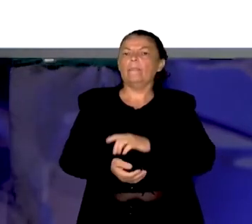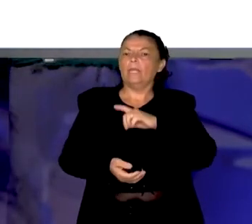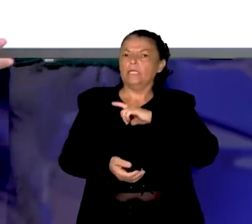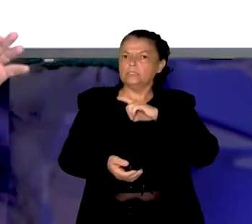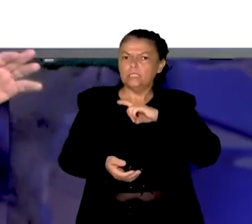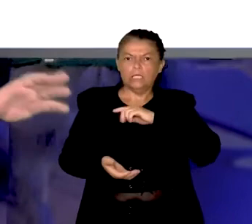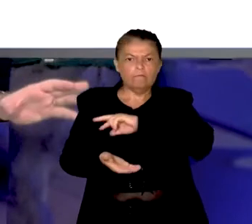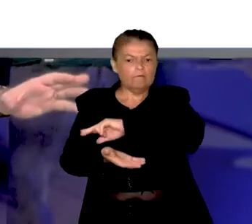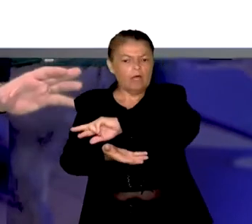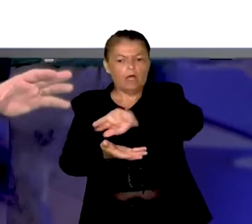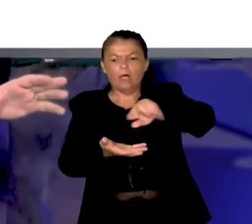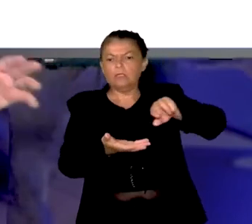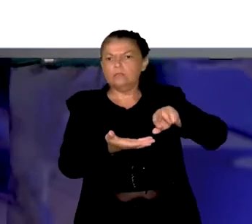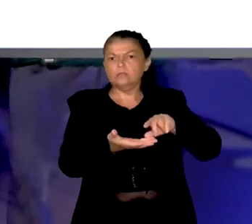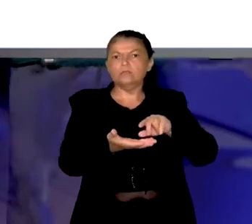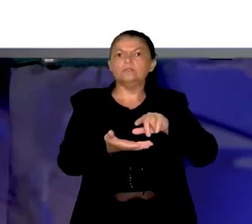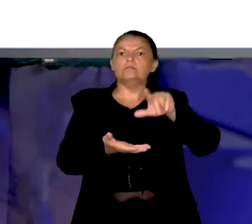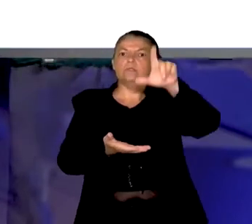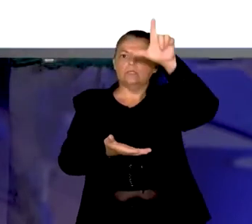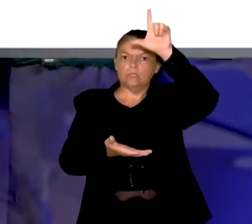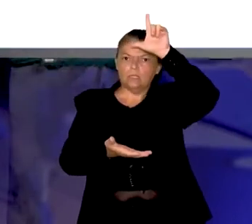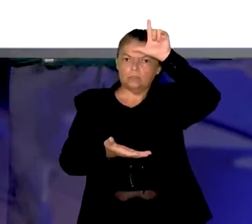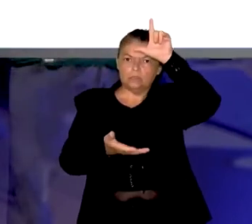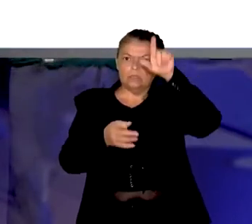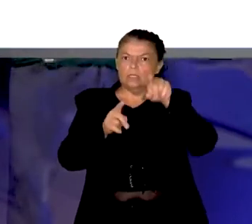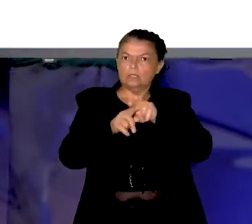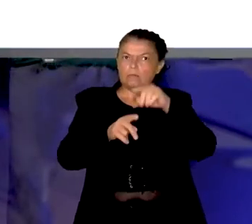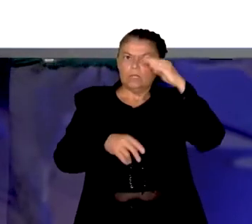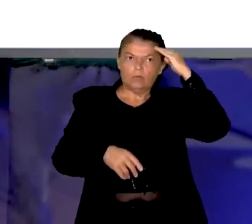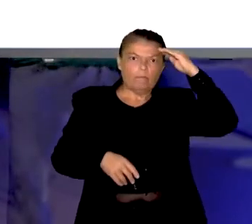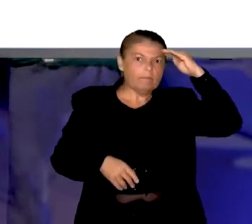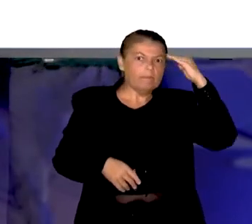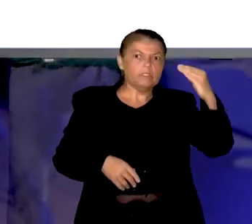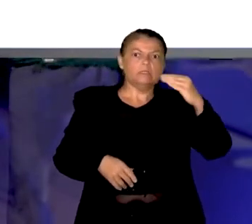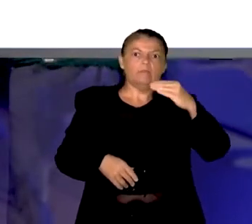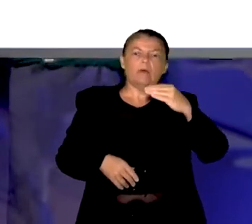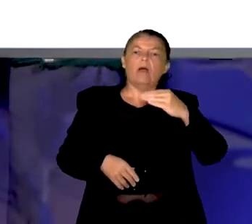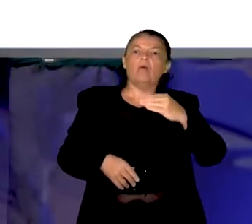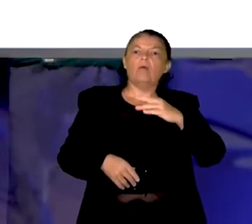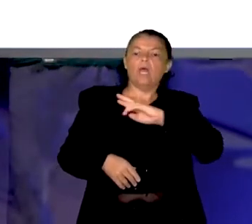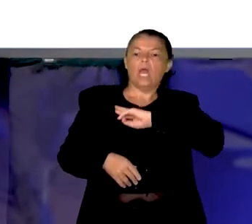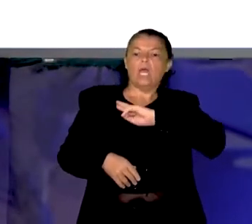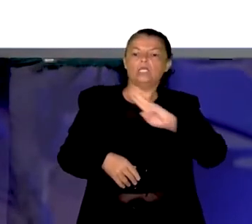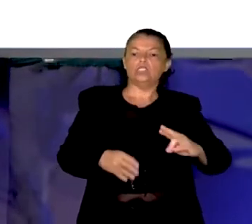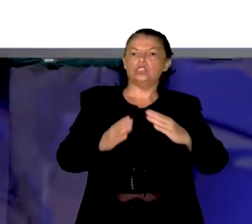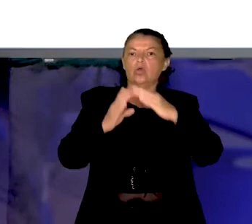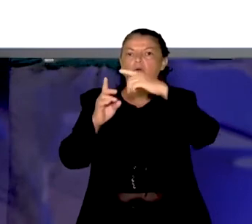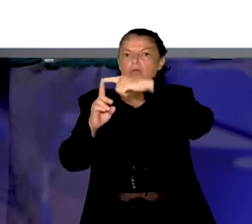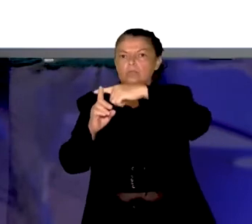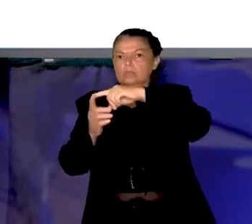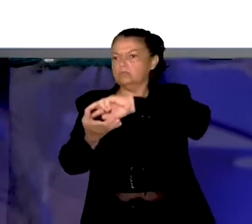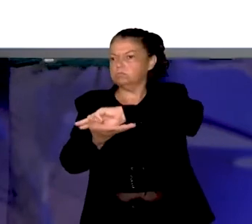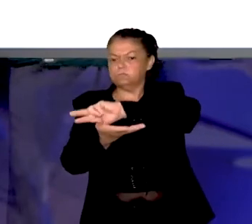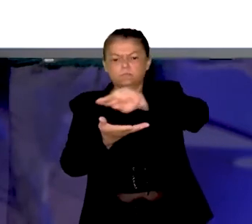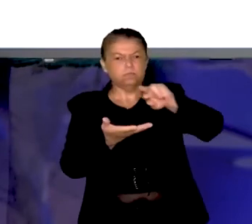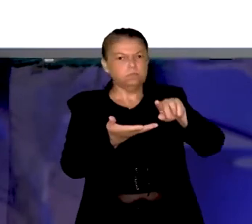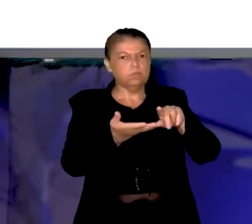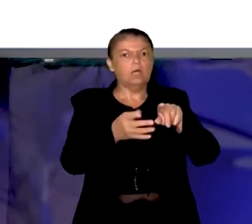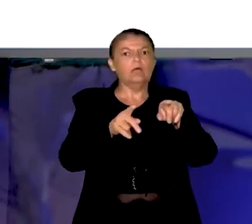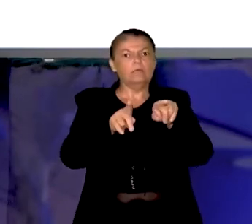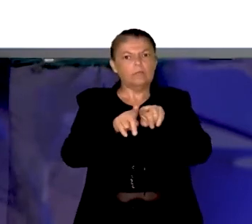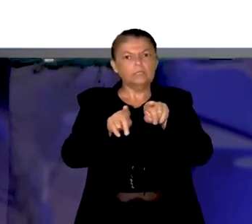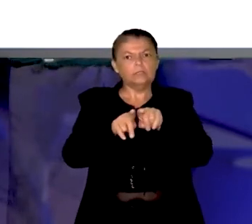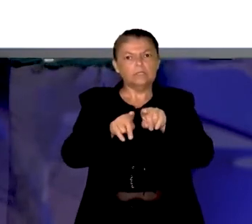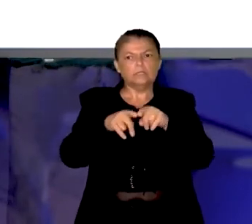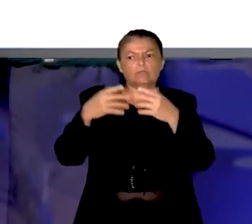vários tipos de lideranças, inclusive as religiosas. E elas devem ser reconhecidas por nós como